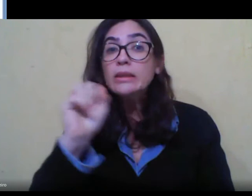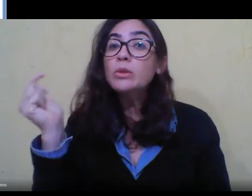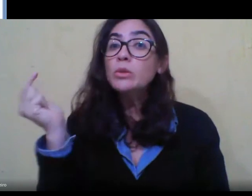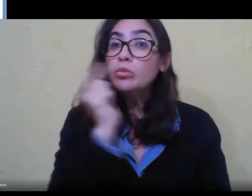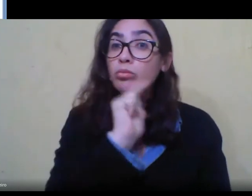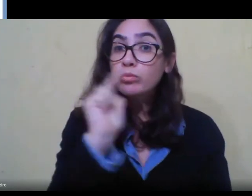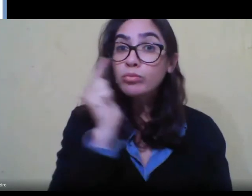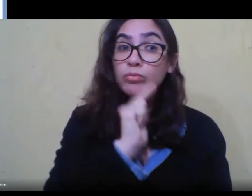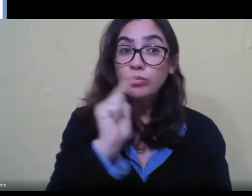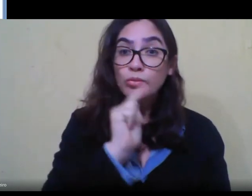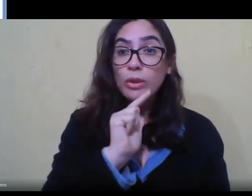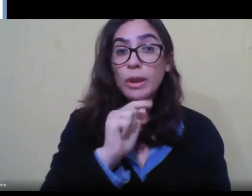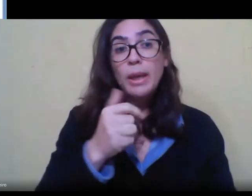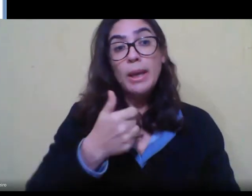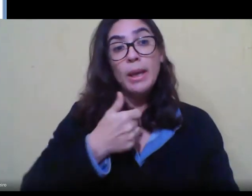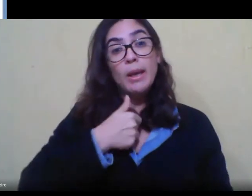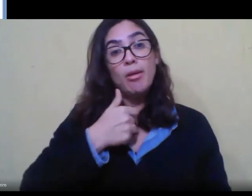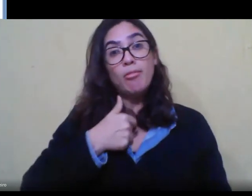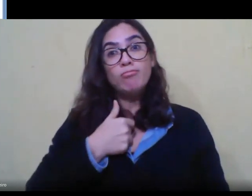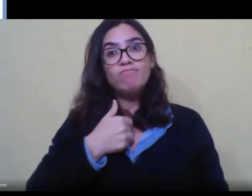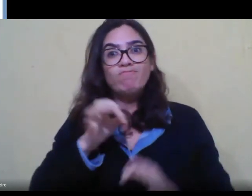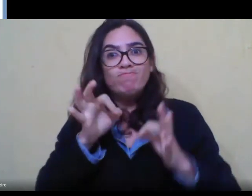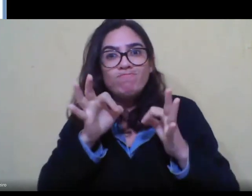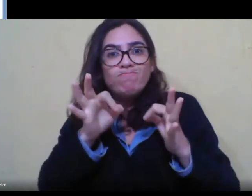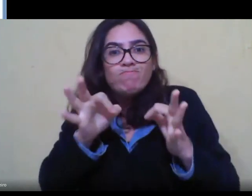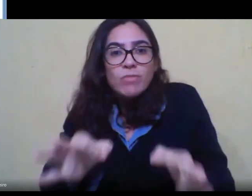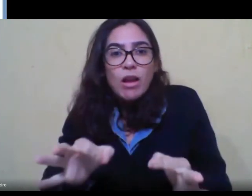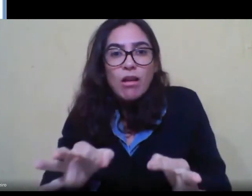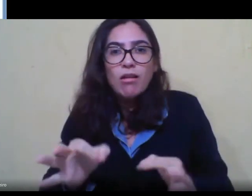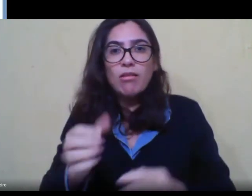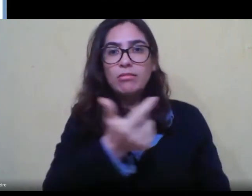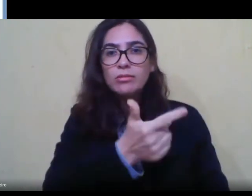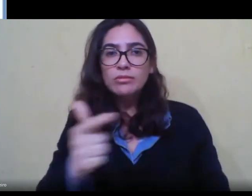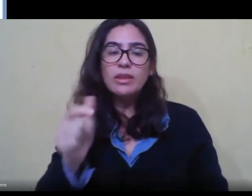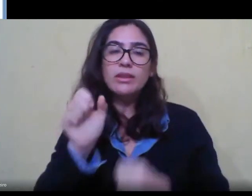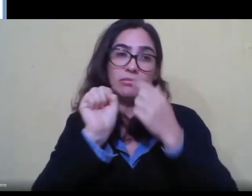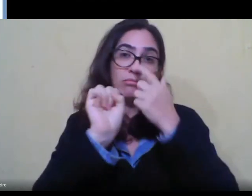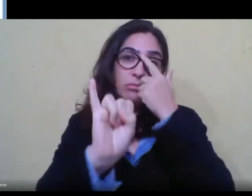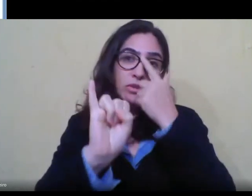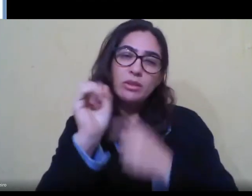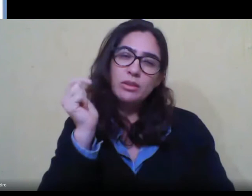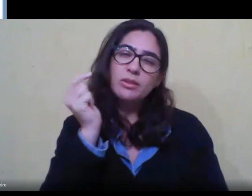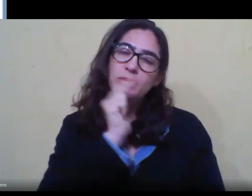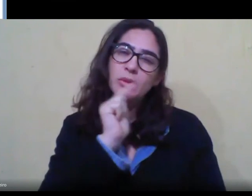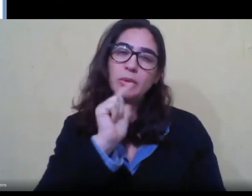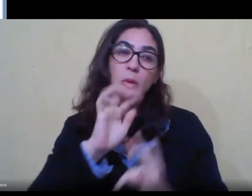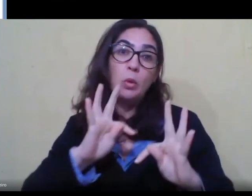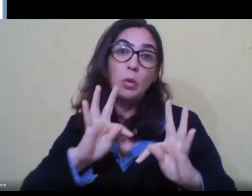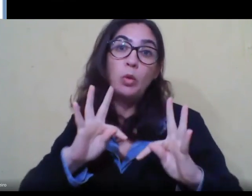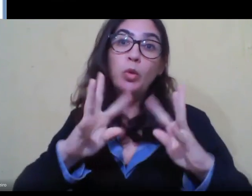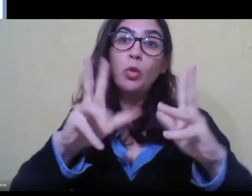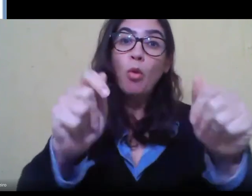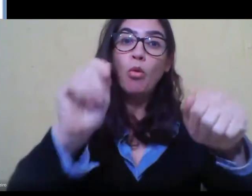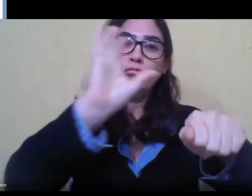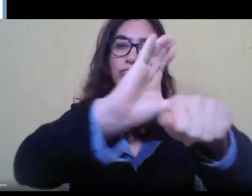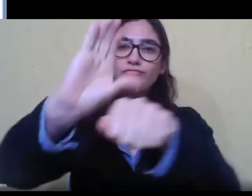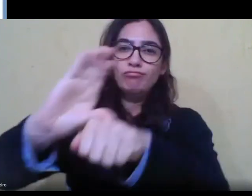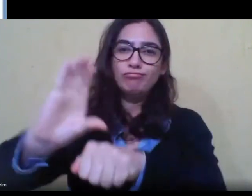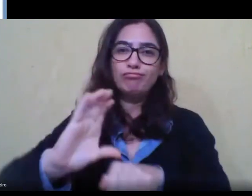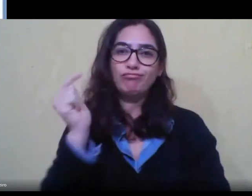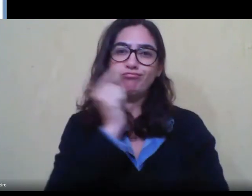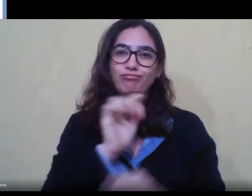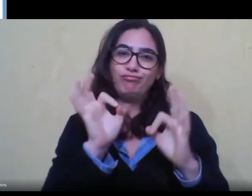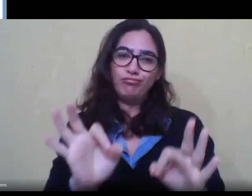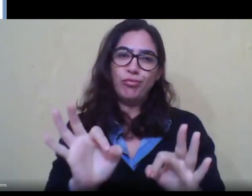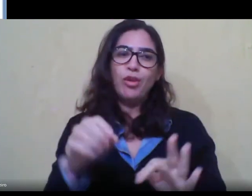contemplar todos os cursos, porque a gente sabe que nós, como uma universidade, temos peculiaridades